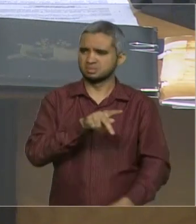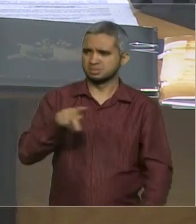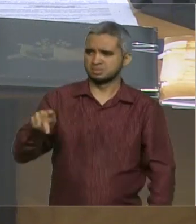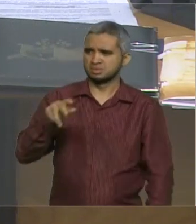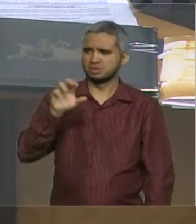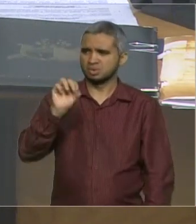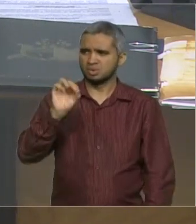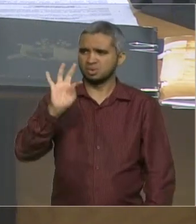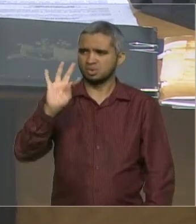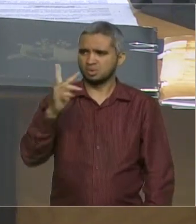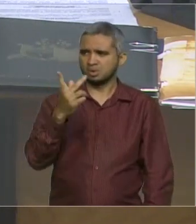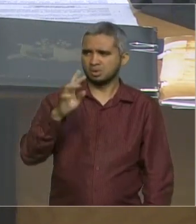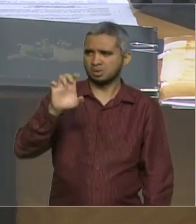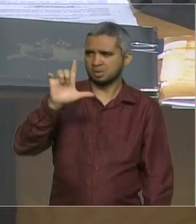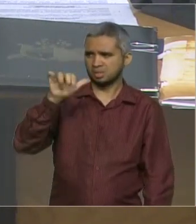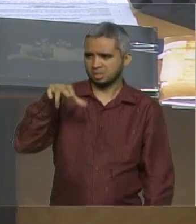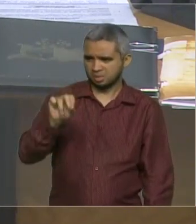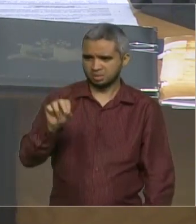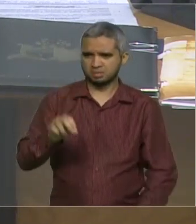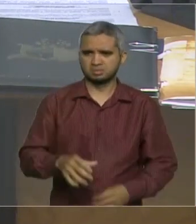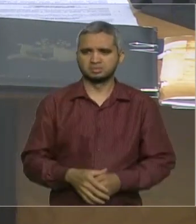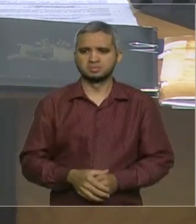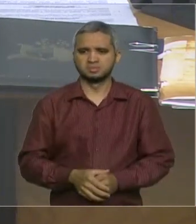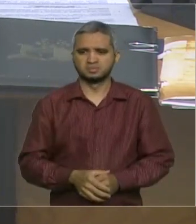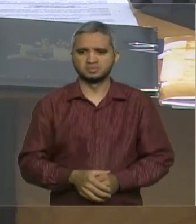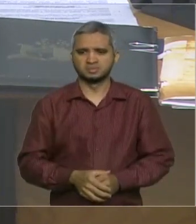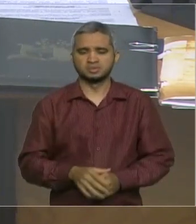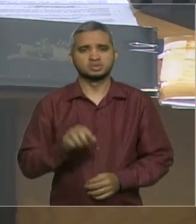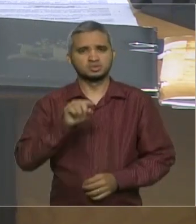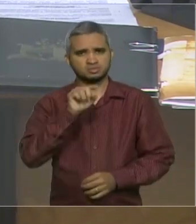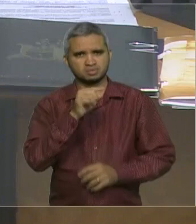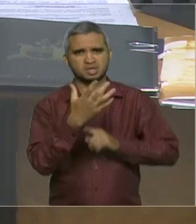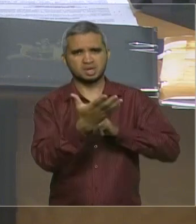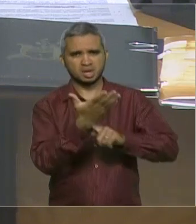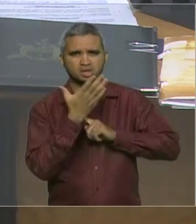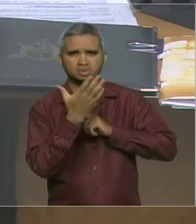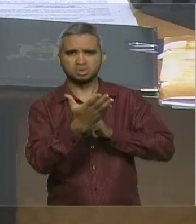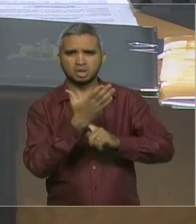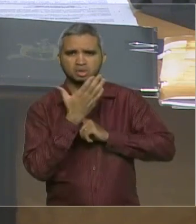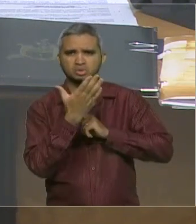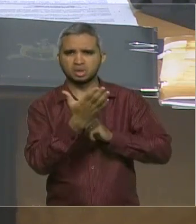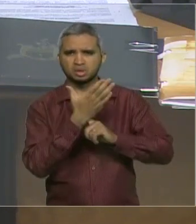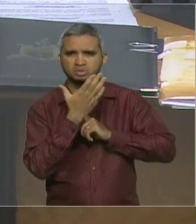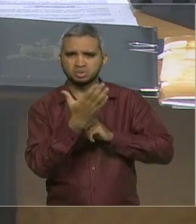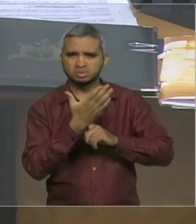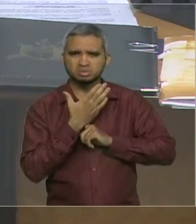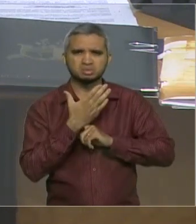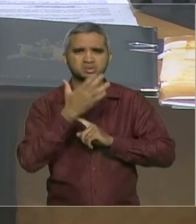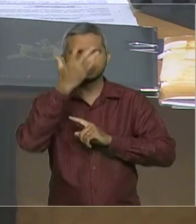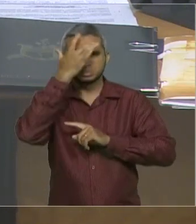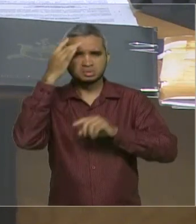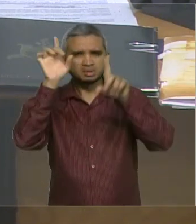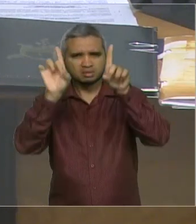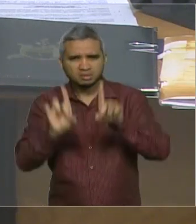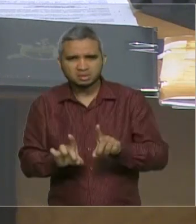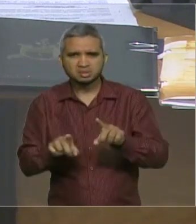como você bem fez por mim e por todas as pessoas com deficiência,